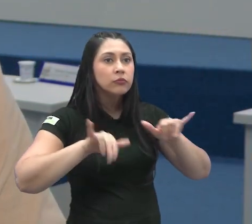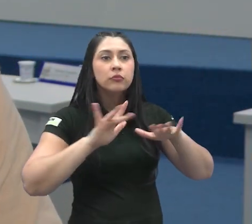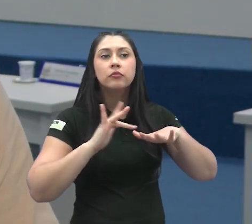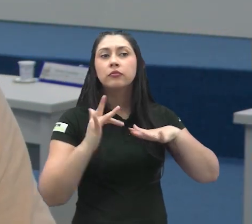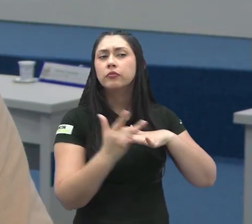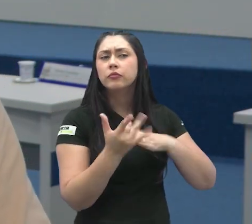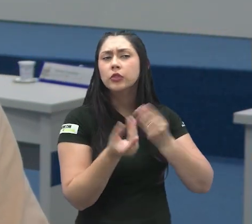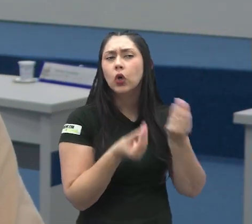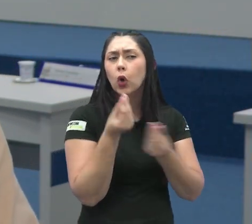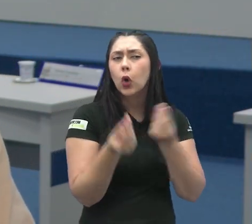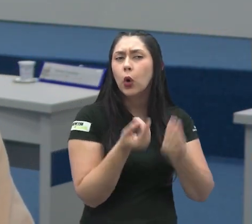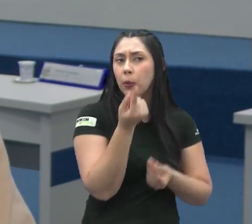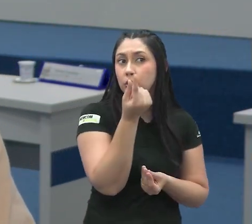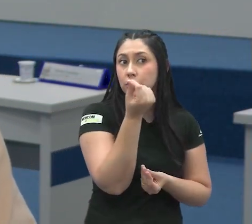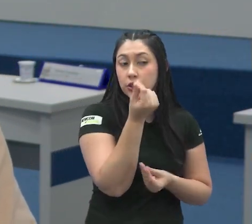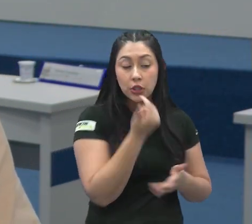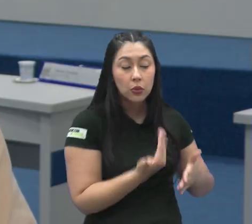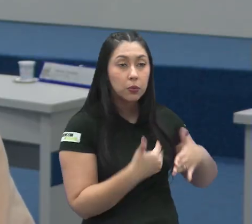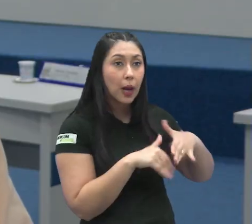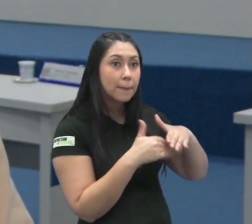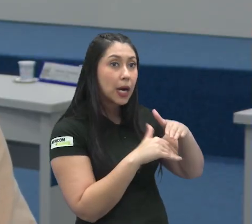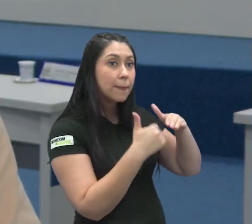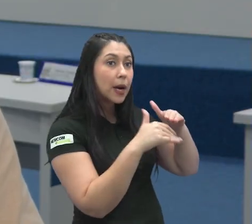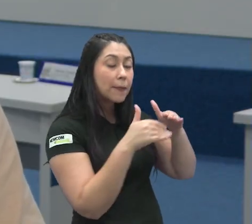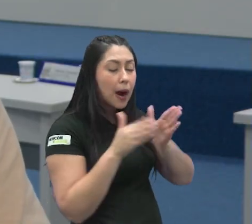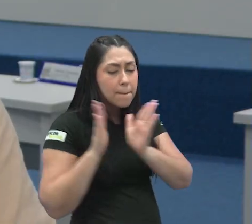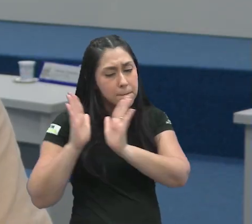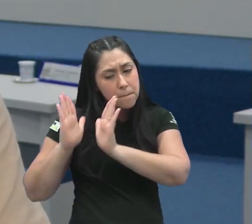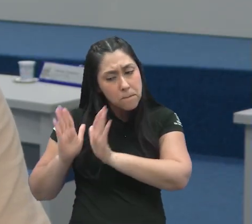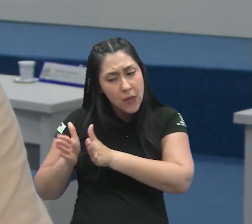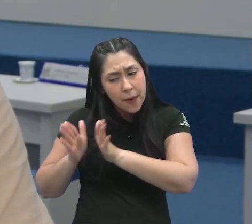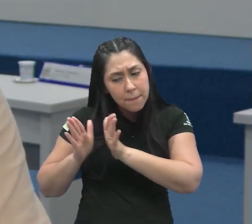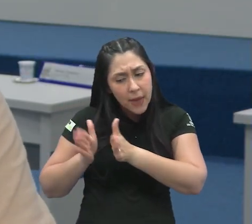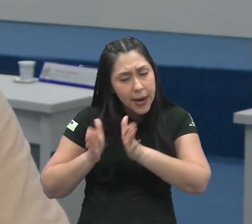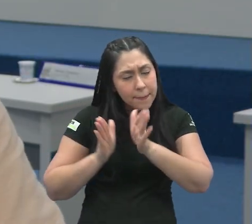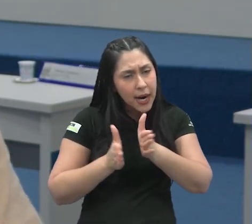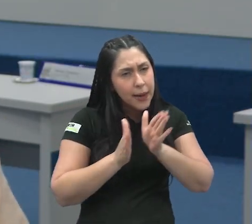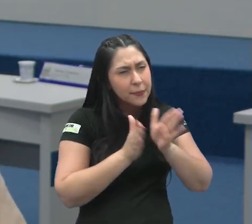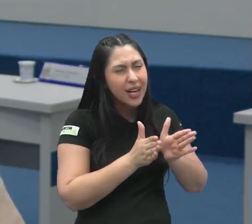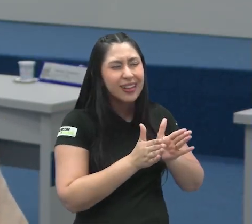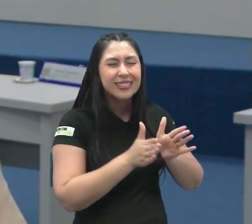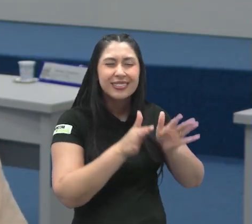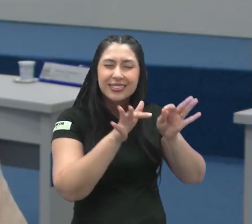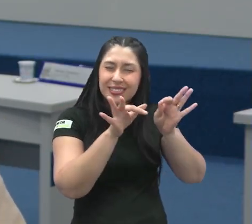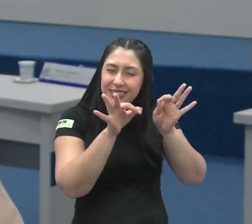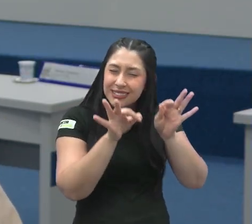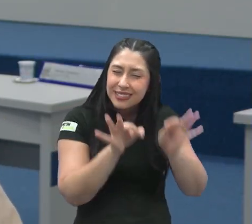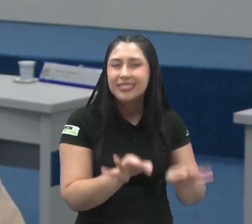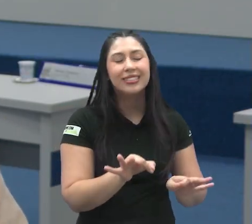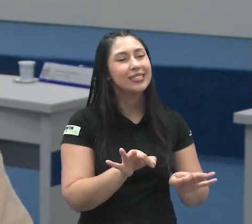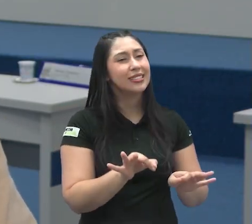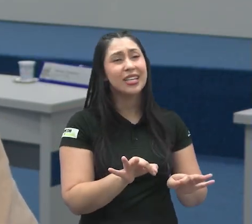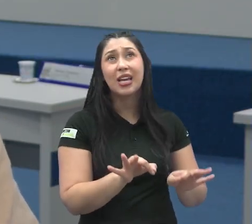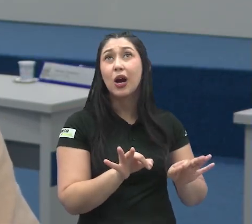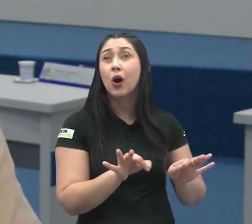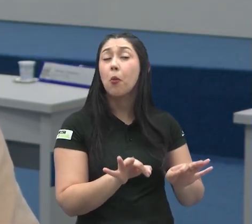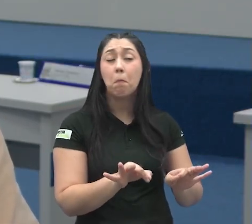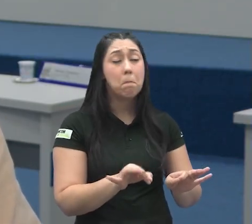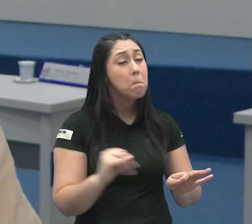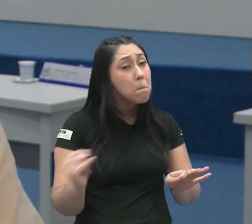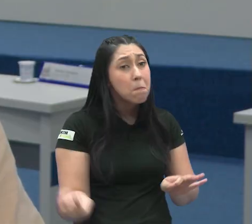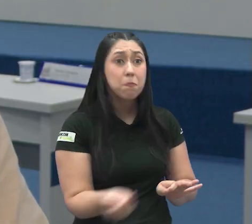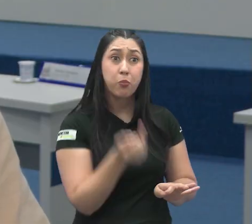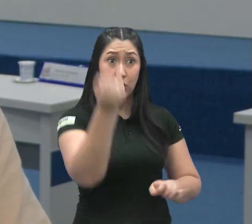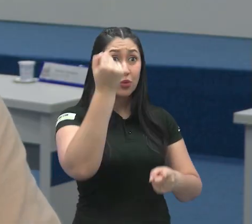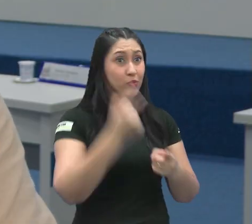social, sobretudo, sobre como economizar, o passo a passo do controle financeiro. Pode ter certeza que isso é um